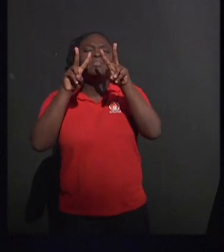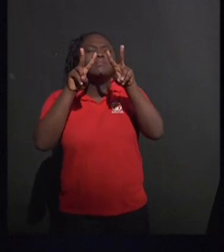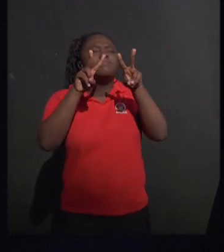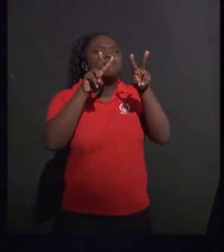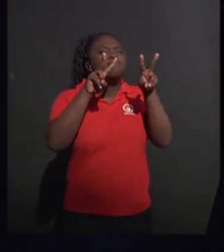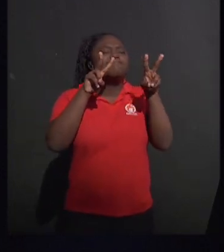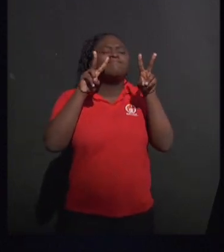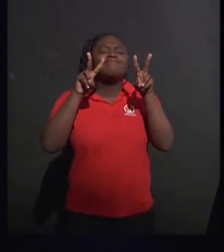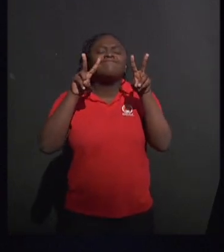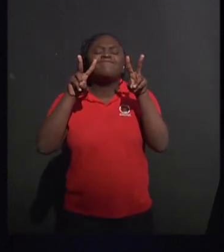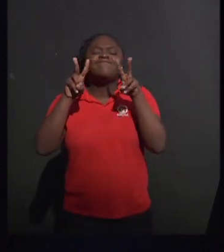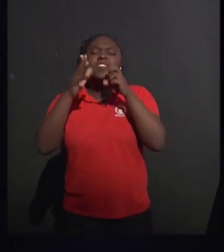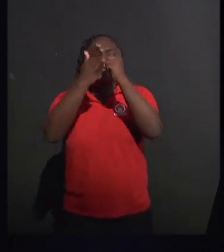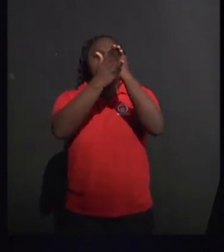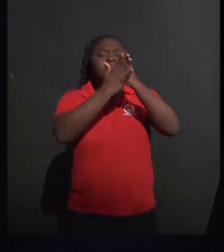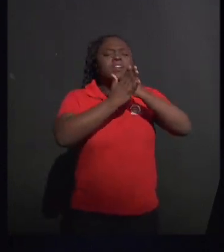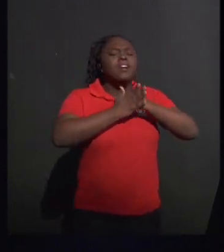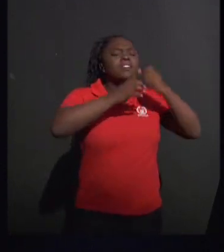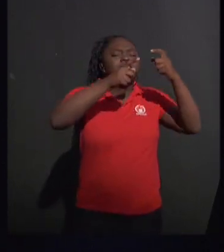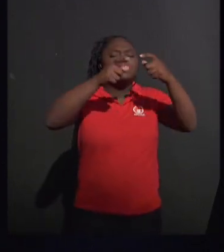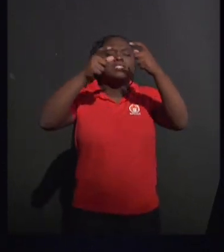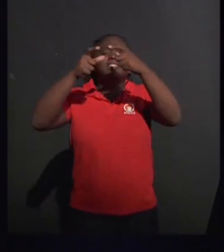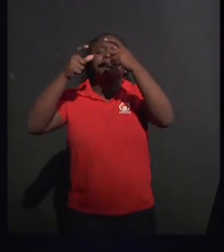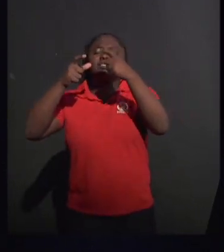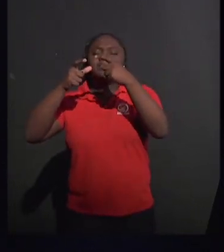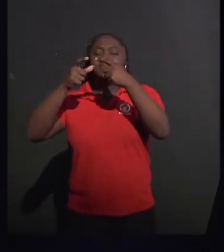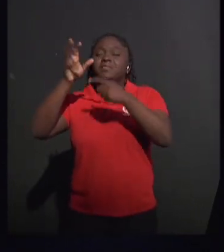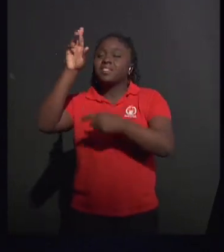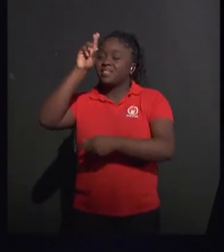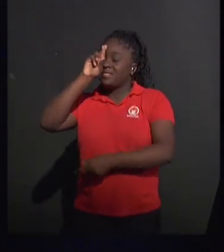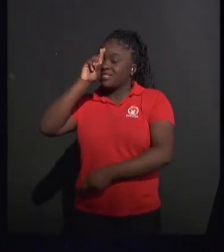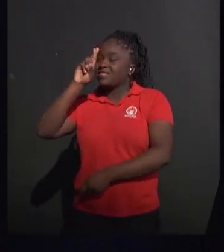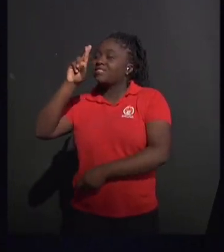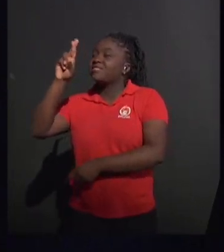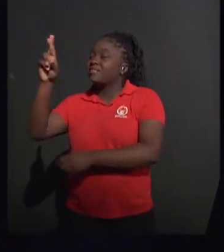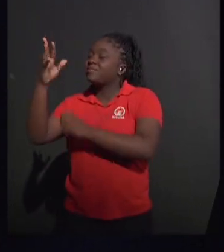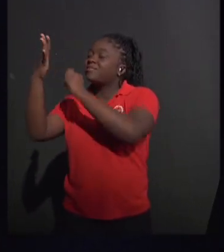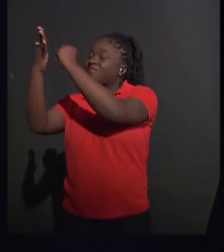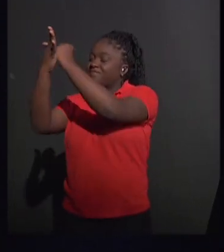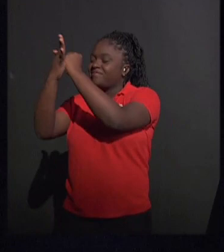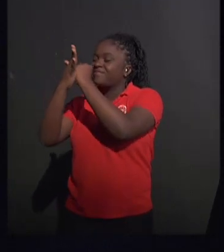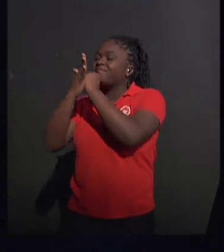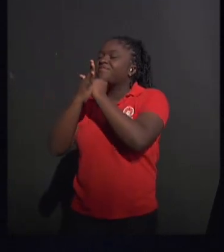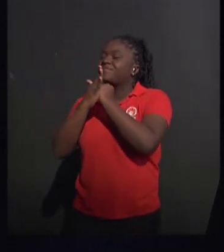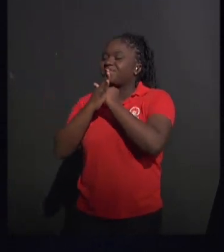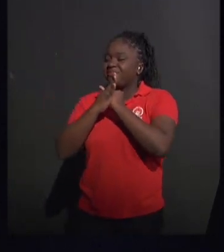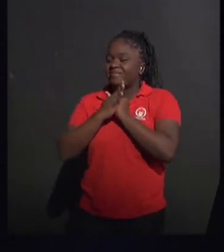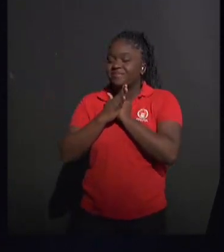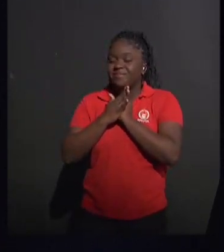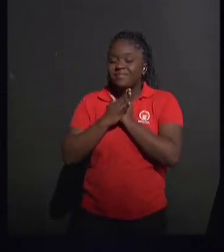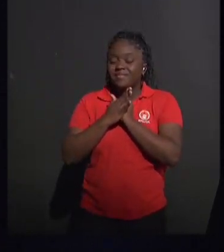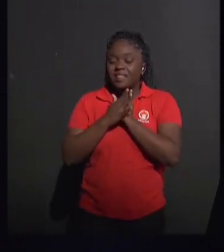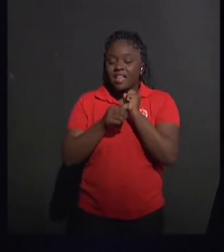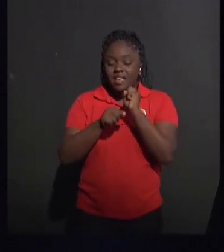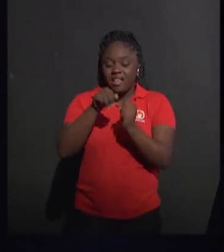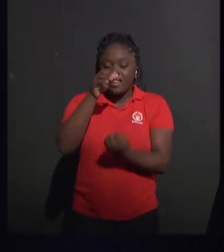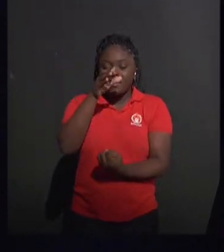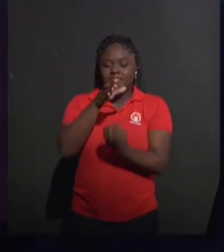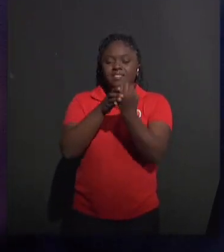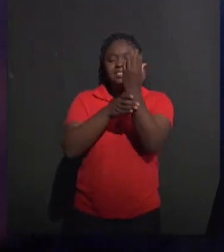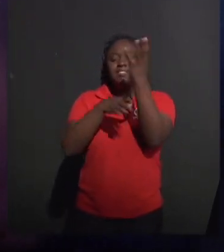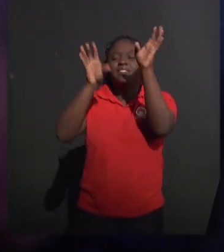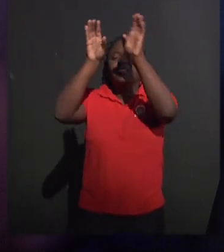o socorro? O meu socorro vem do Senhor, que fez os céus e a